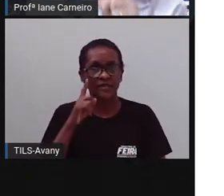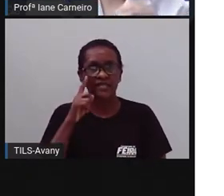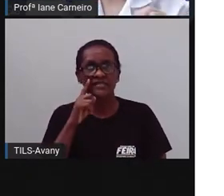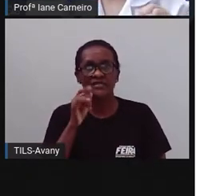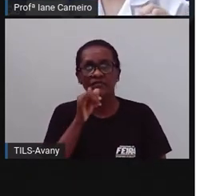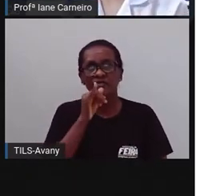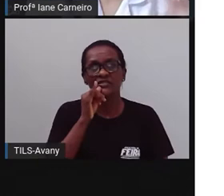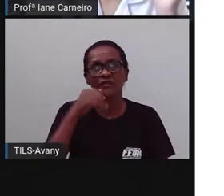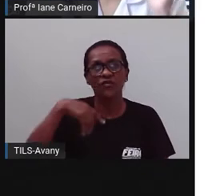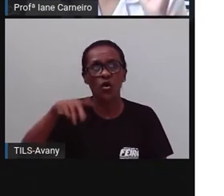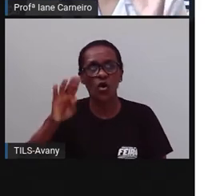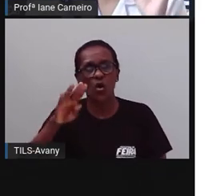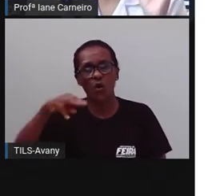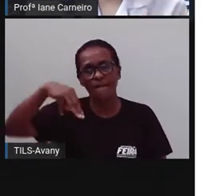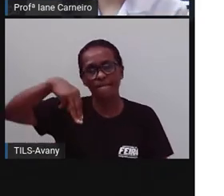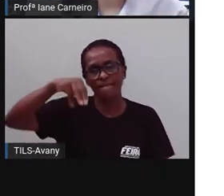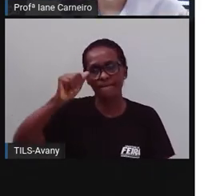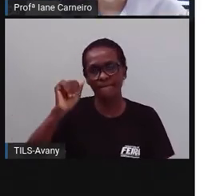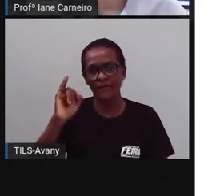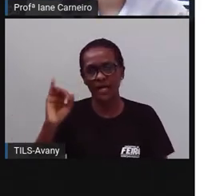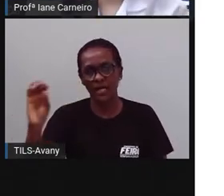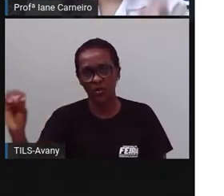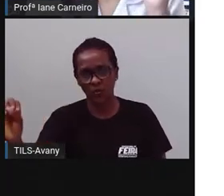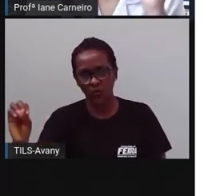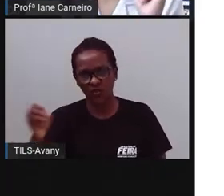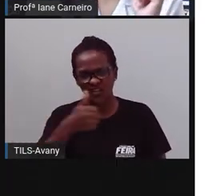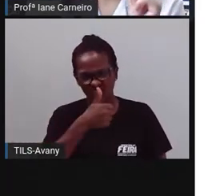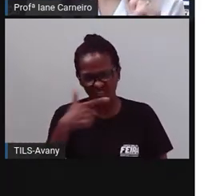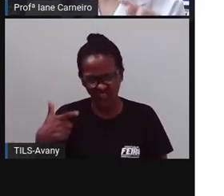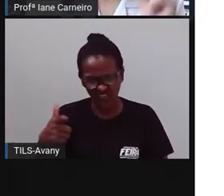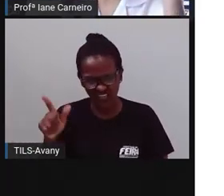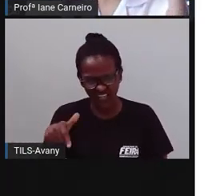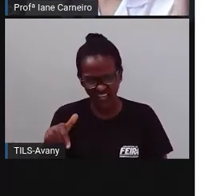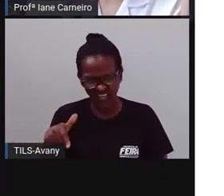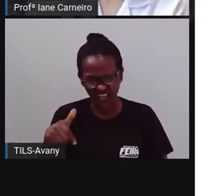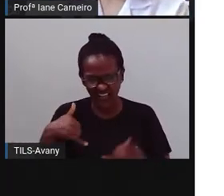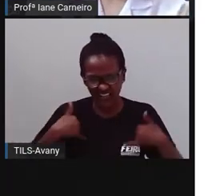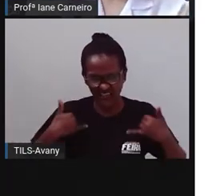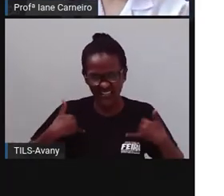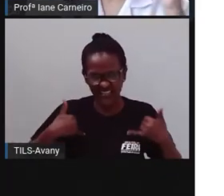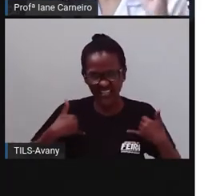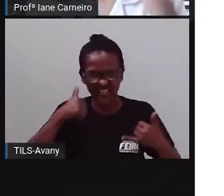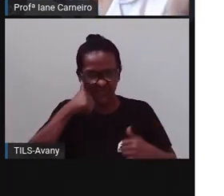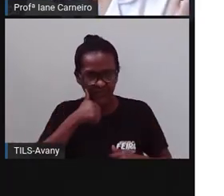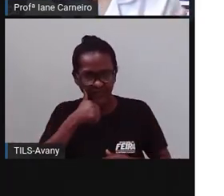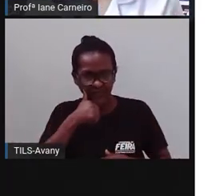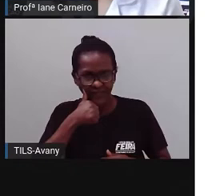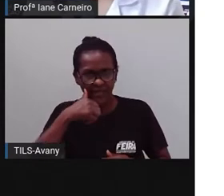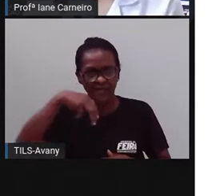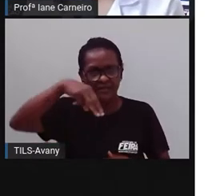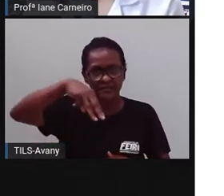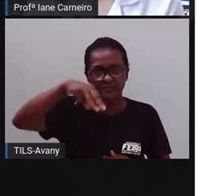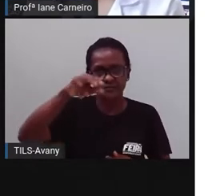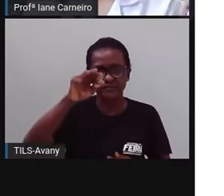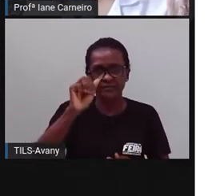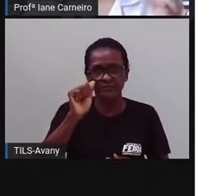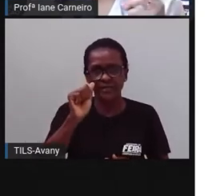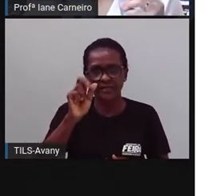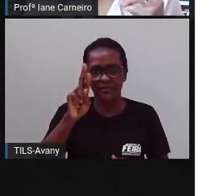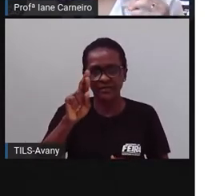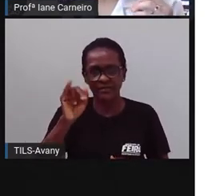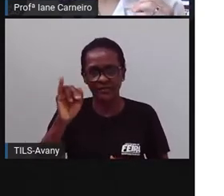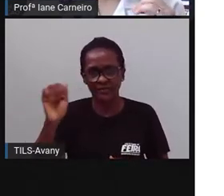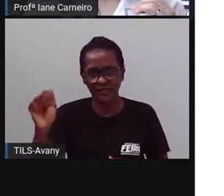não né então você tem que ir no dia certo e na hora certa e como é que a gente sabe qual é a o